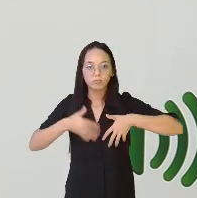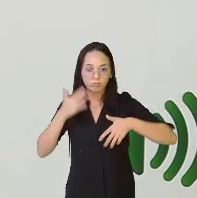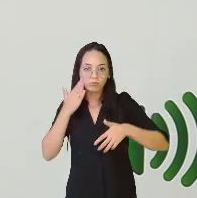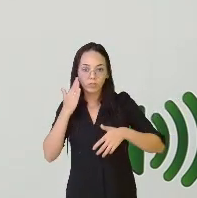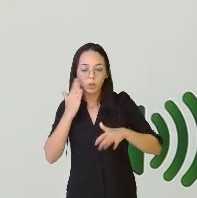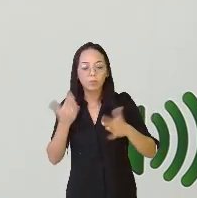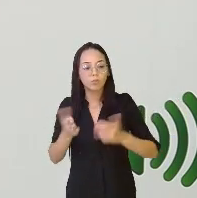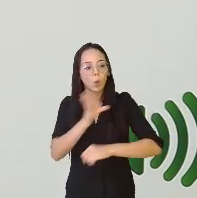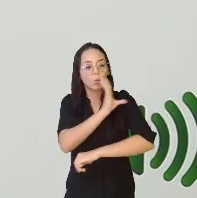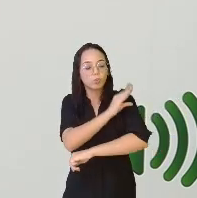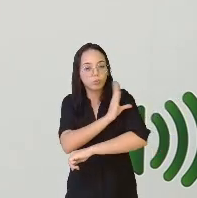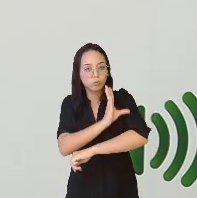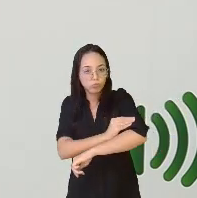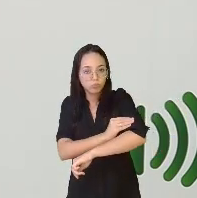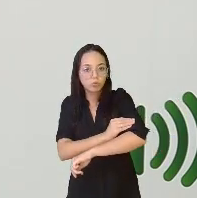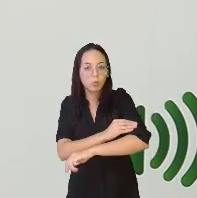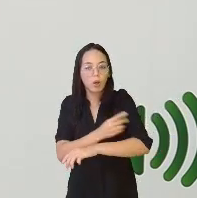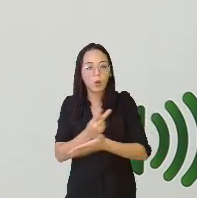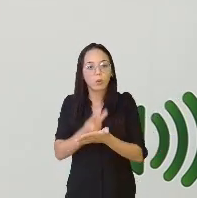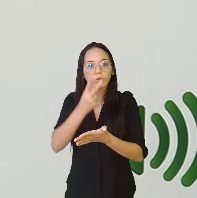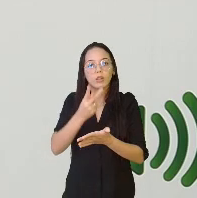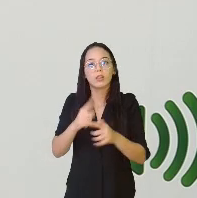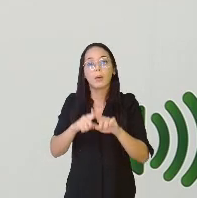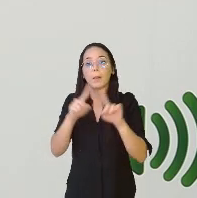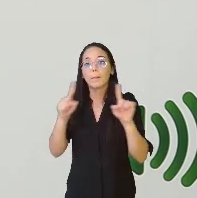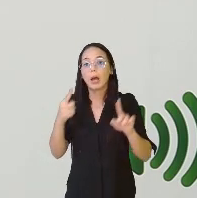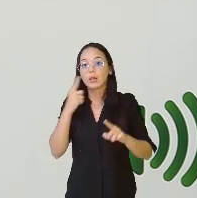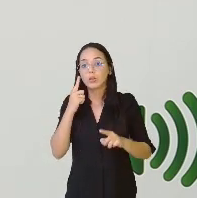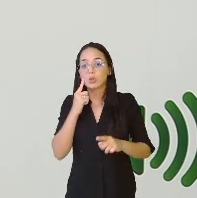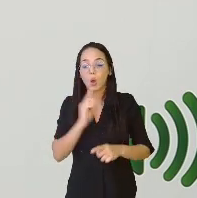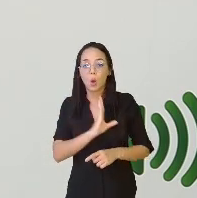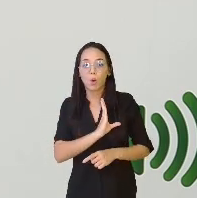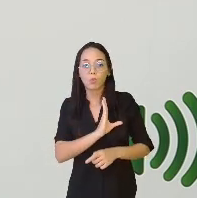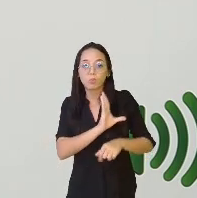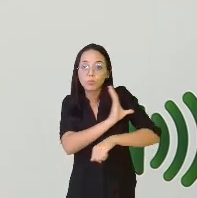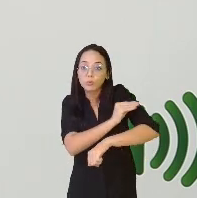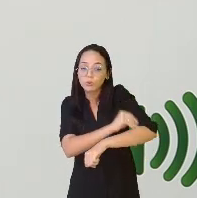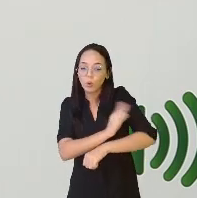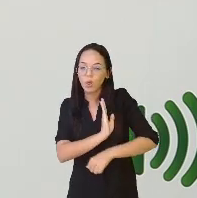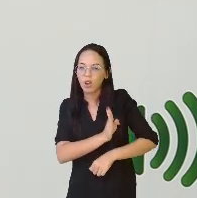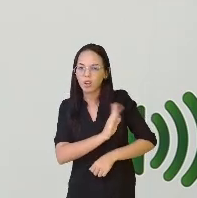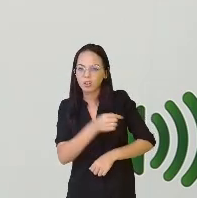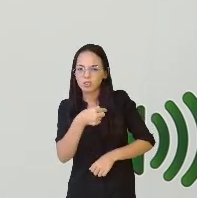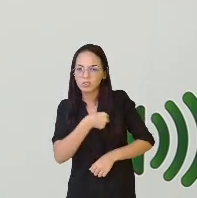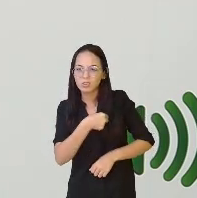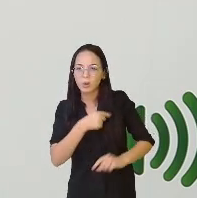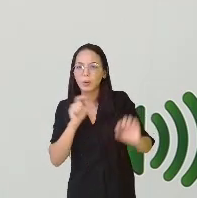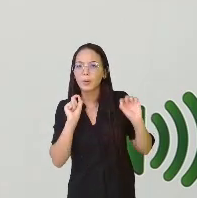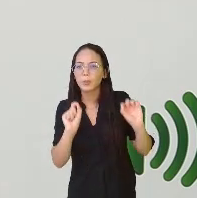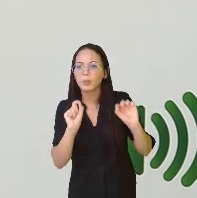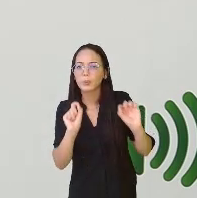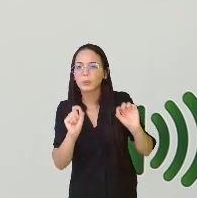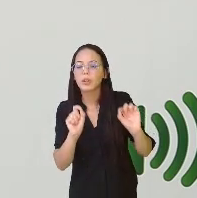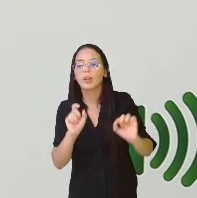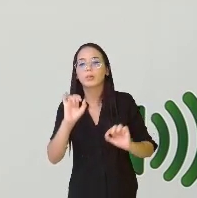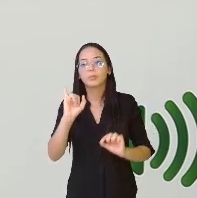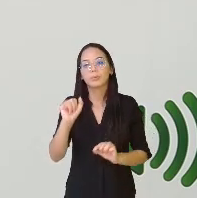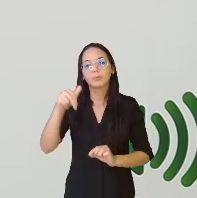esse músculo funciona. No caso do músculo do coração, 5º ano, músculo do coração